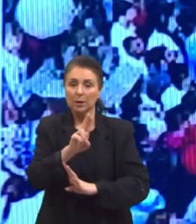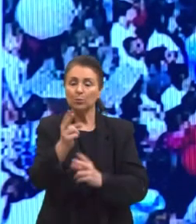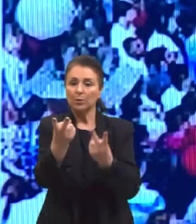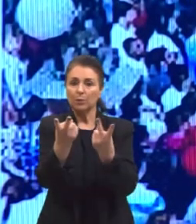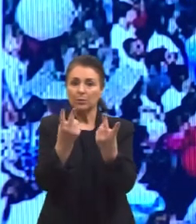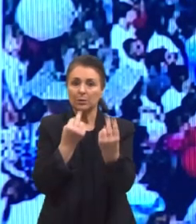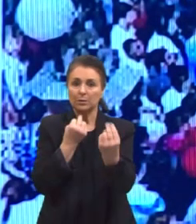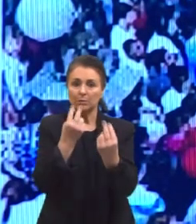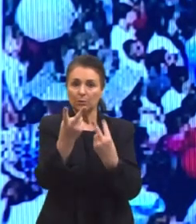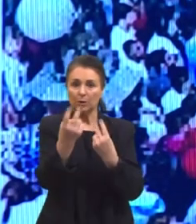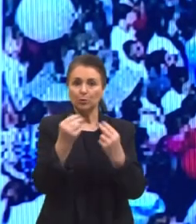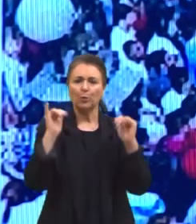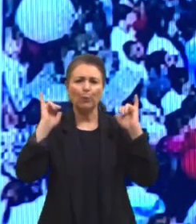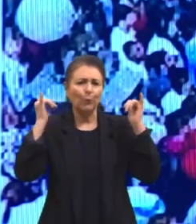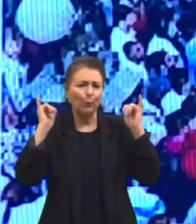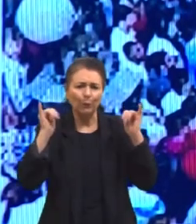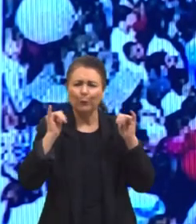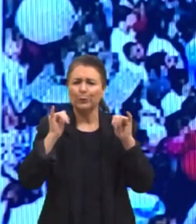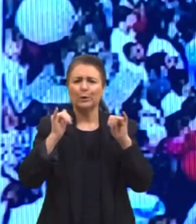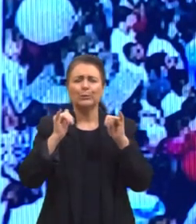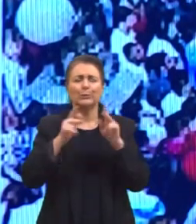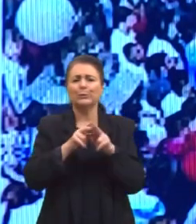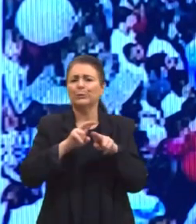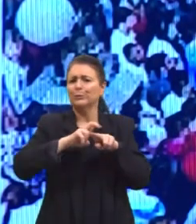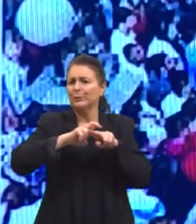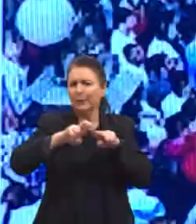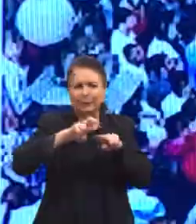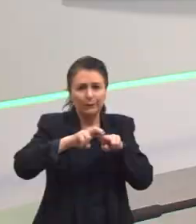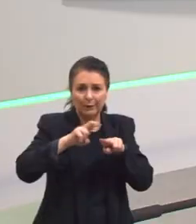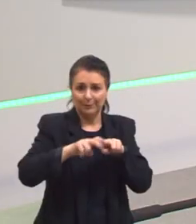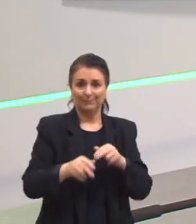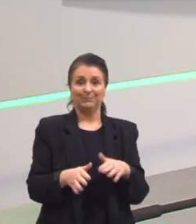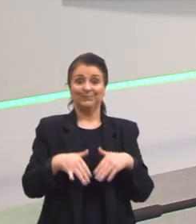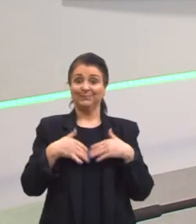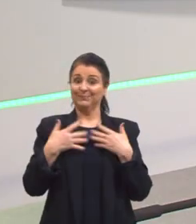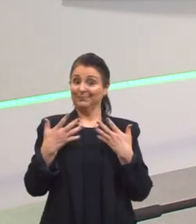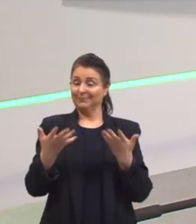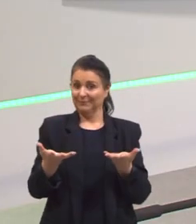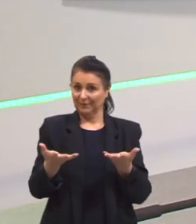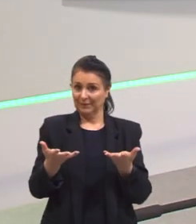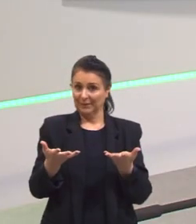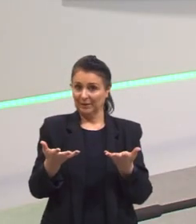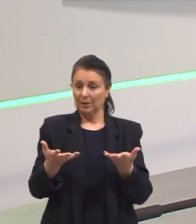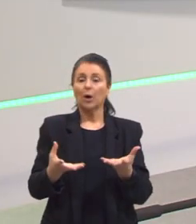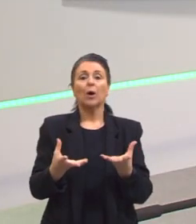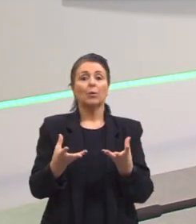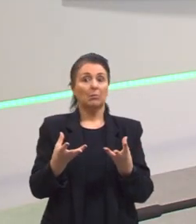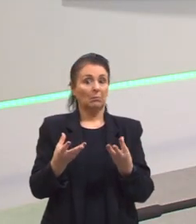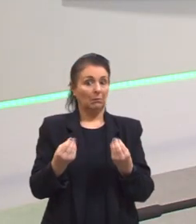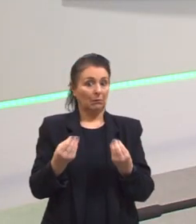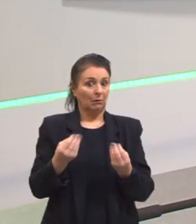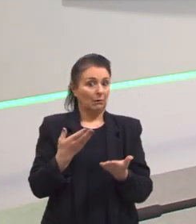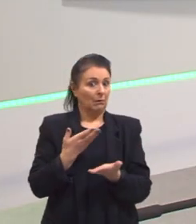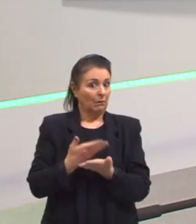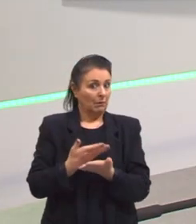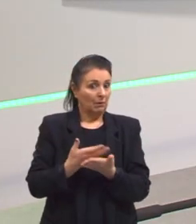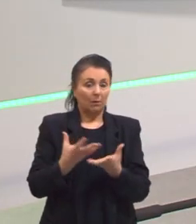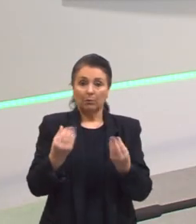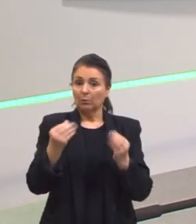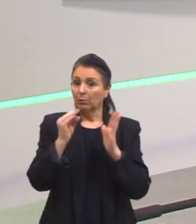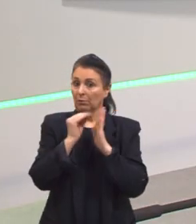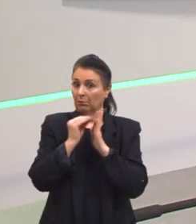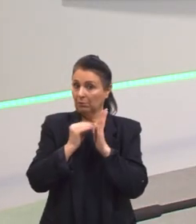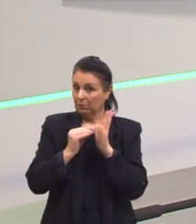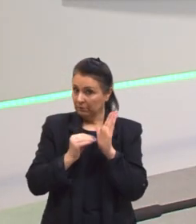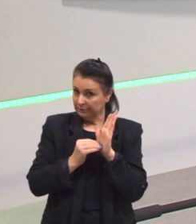muitas vezes não tá conseguindo isso tá meninos e meninas bastante e bem denso aí